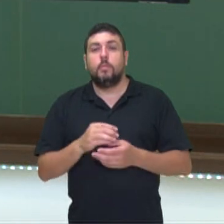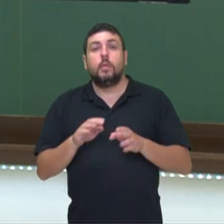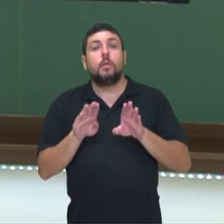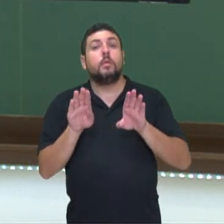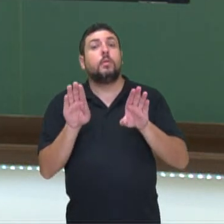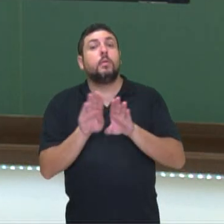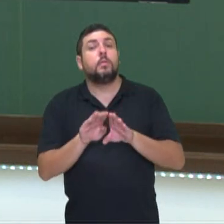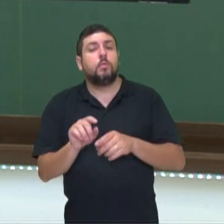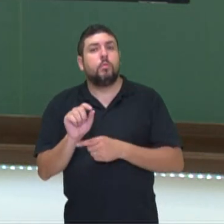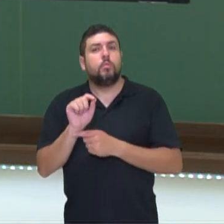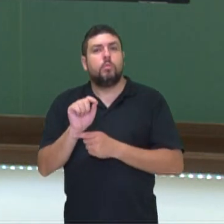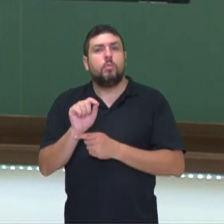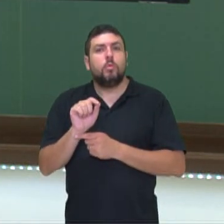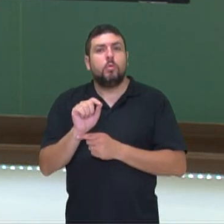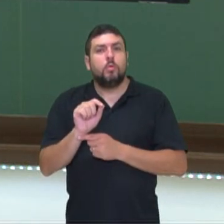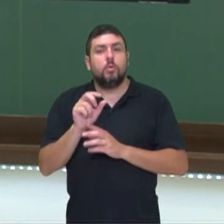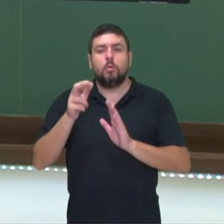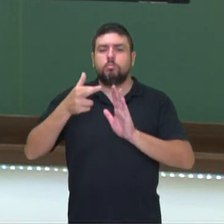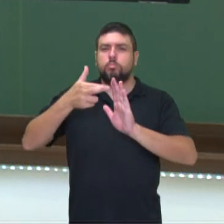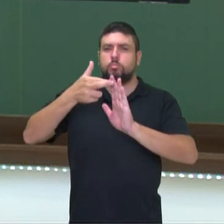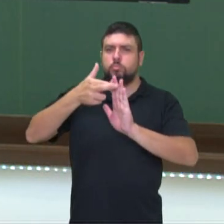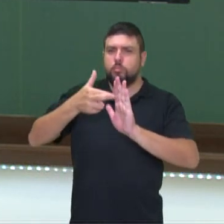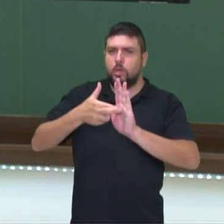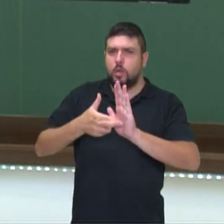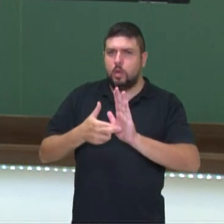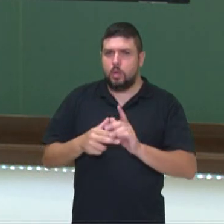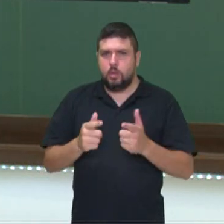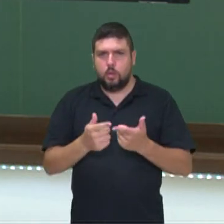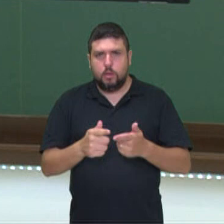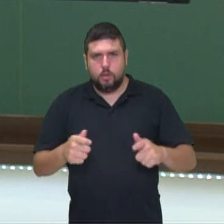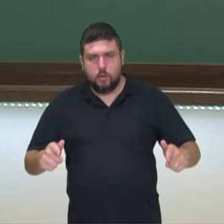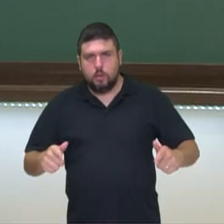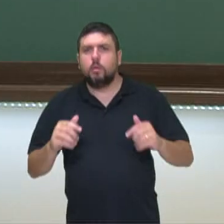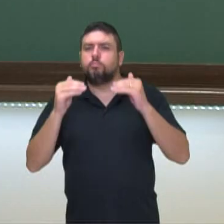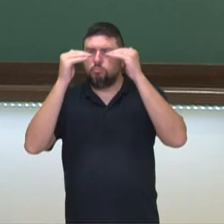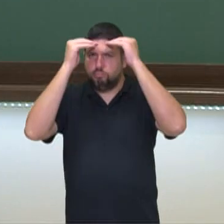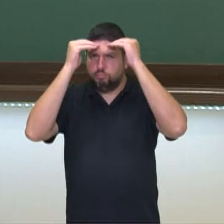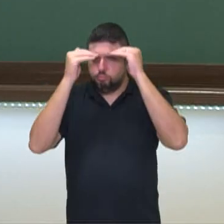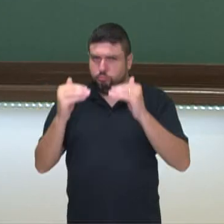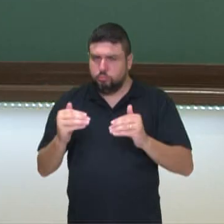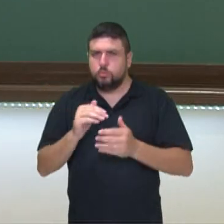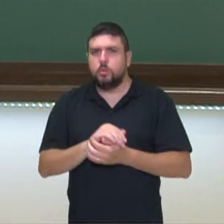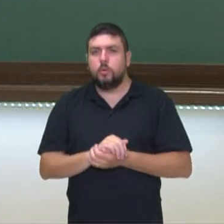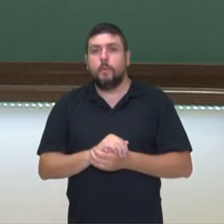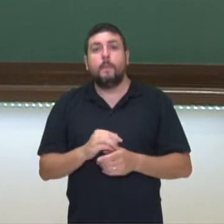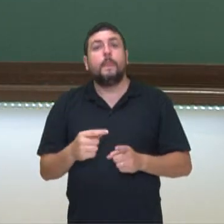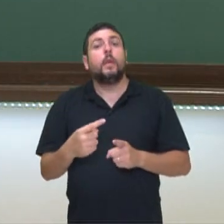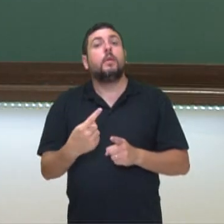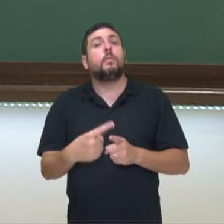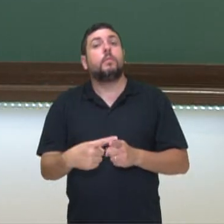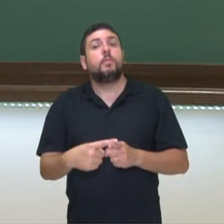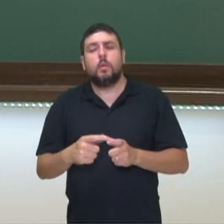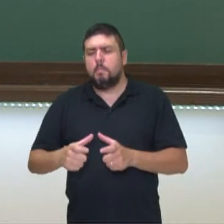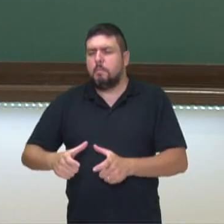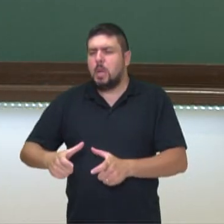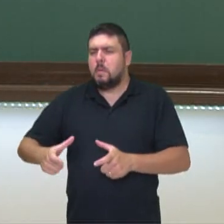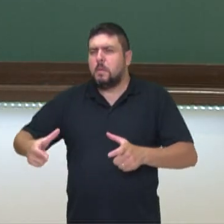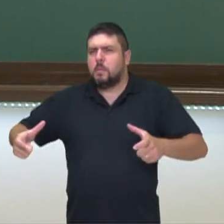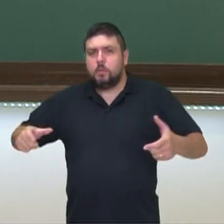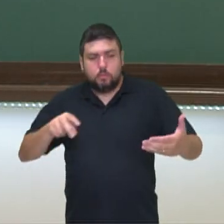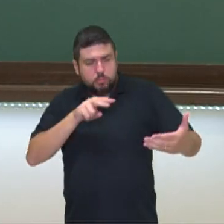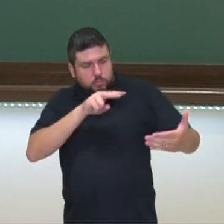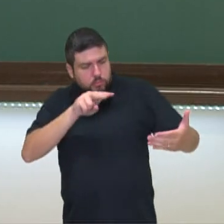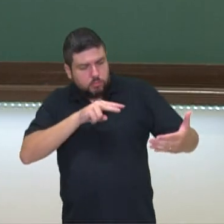o respeito às regras ortográficas, às regras gramaticais, pois assim o público maior é